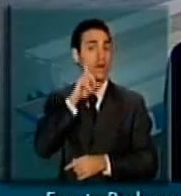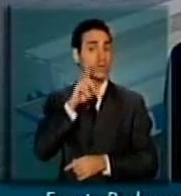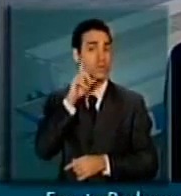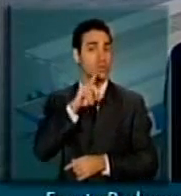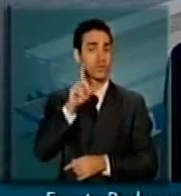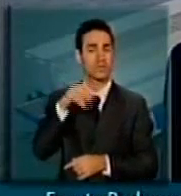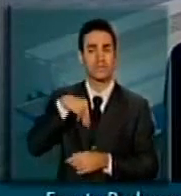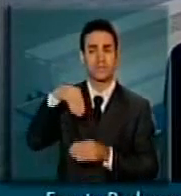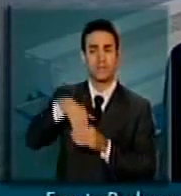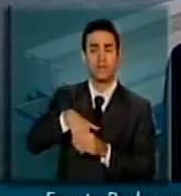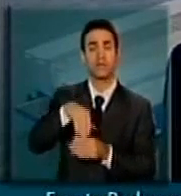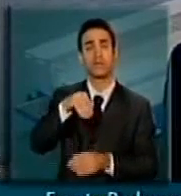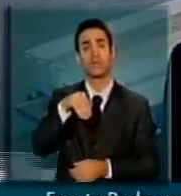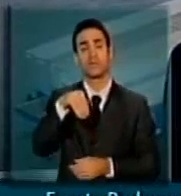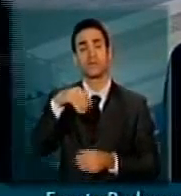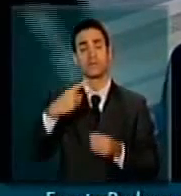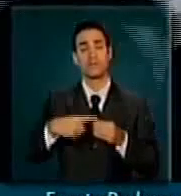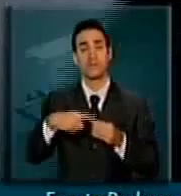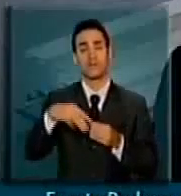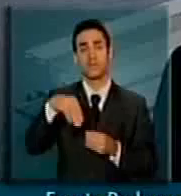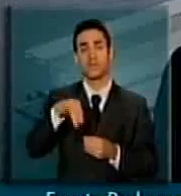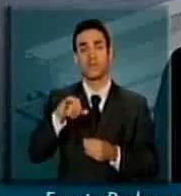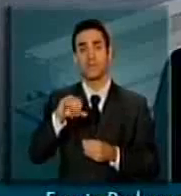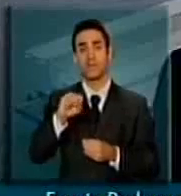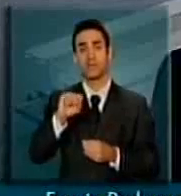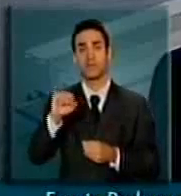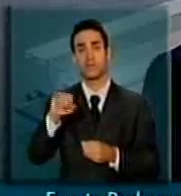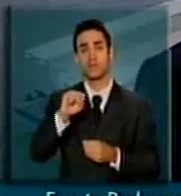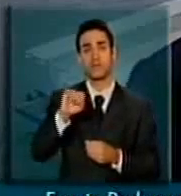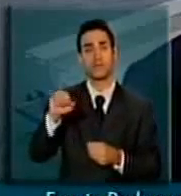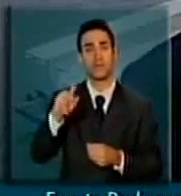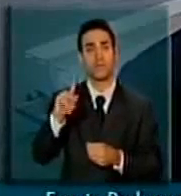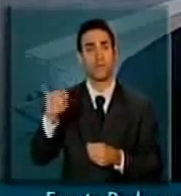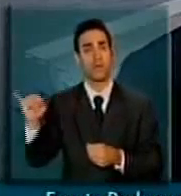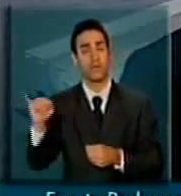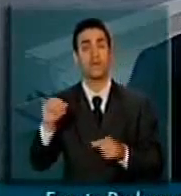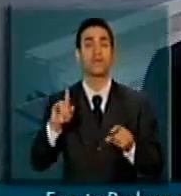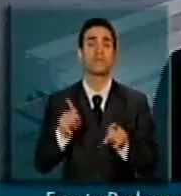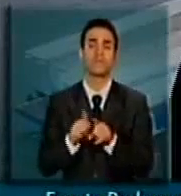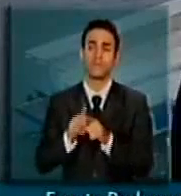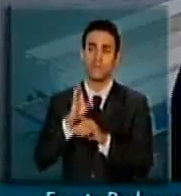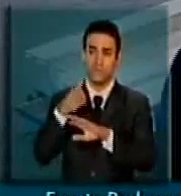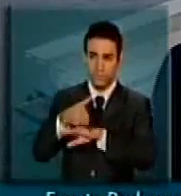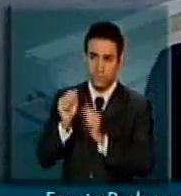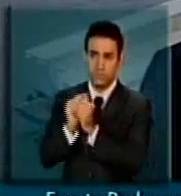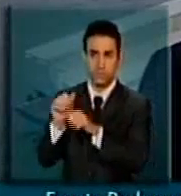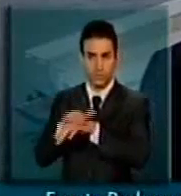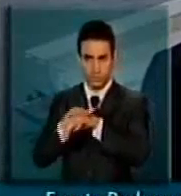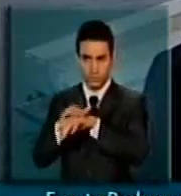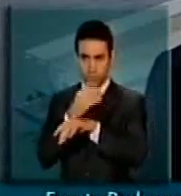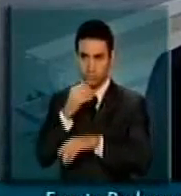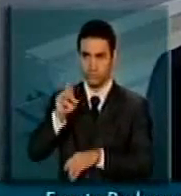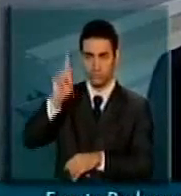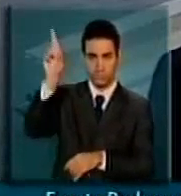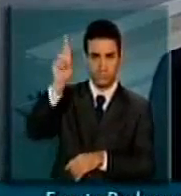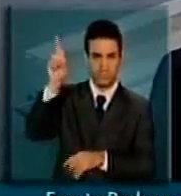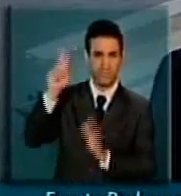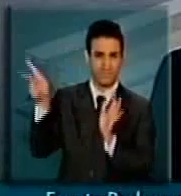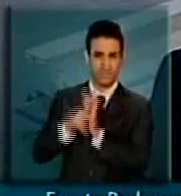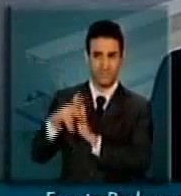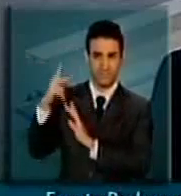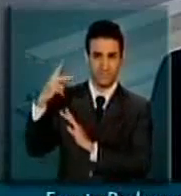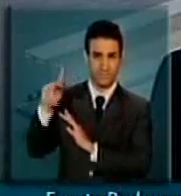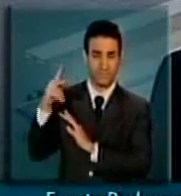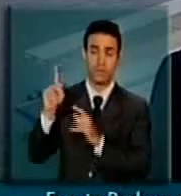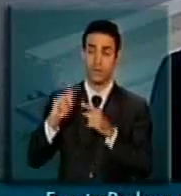do Mississippi, em missão chefiada pelo diretor-geral da ANTAC, já dito aqui anteriormente, a Agência Nacional de Transportes Aquaviário,